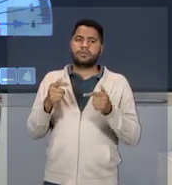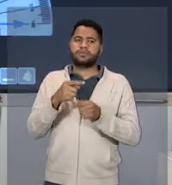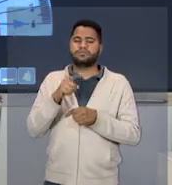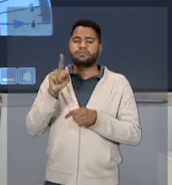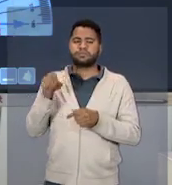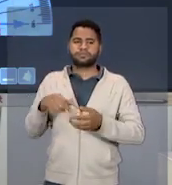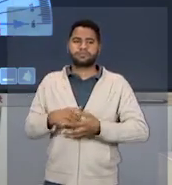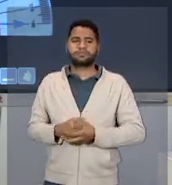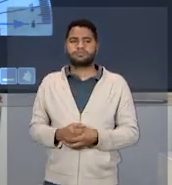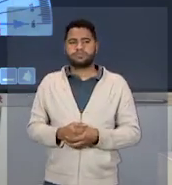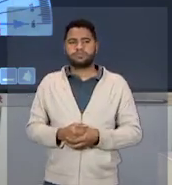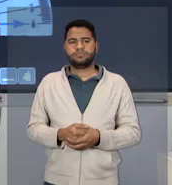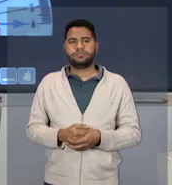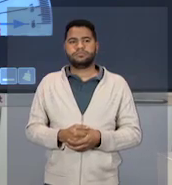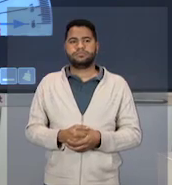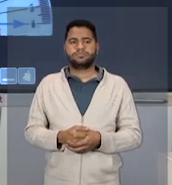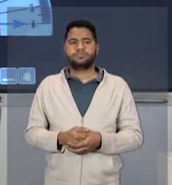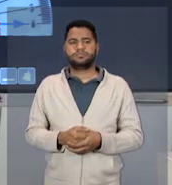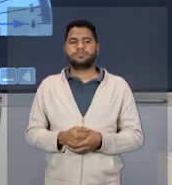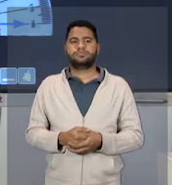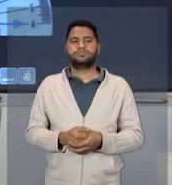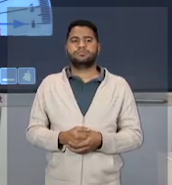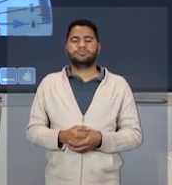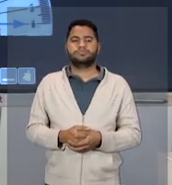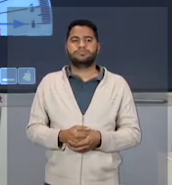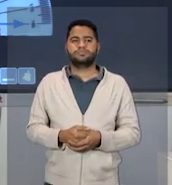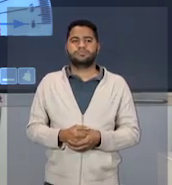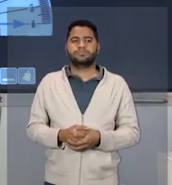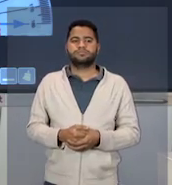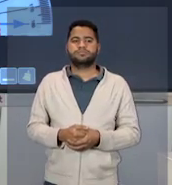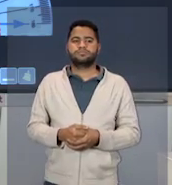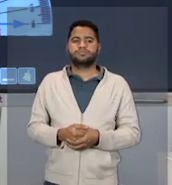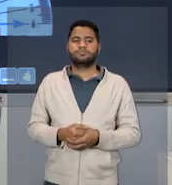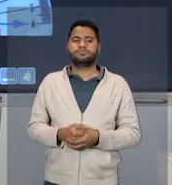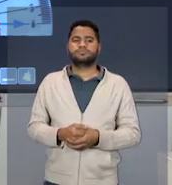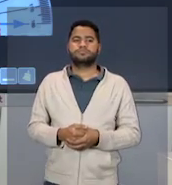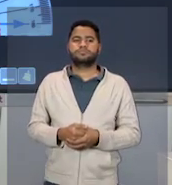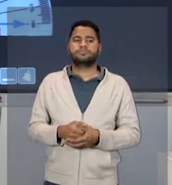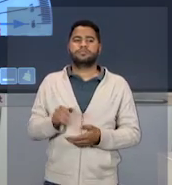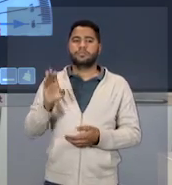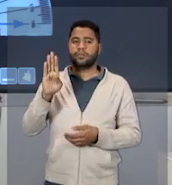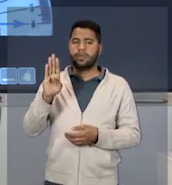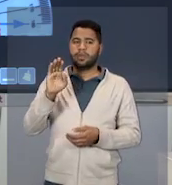grega. Θ é igual a 180 graus. BAC,